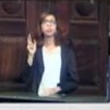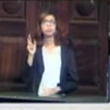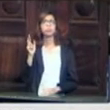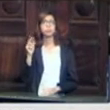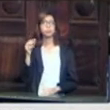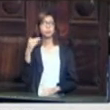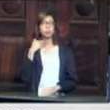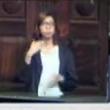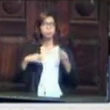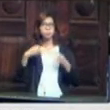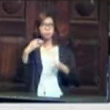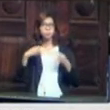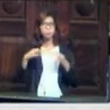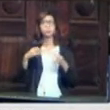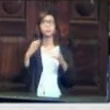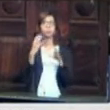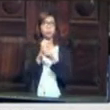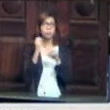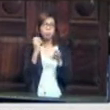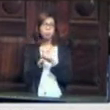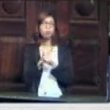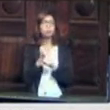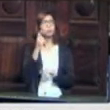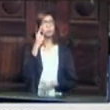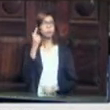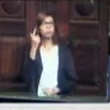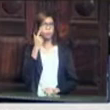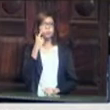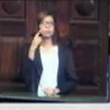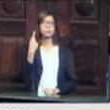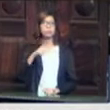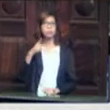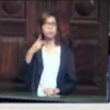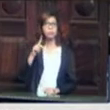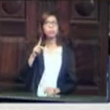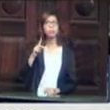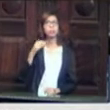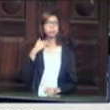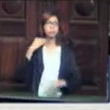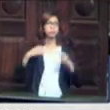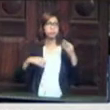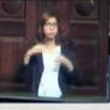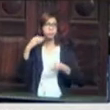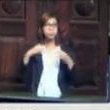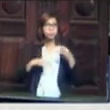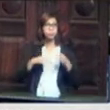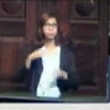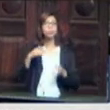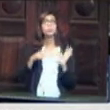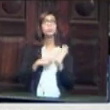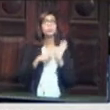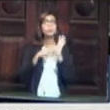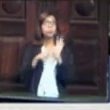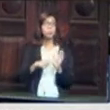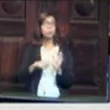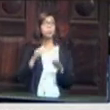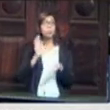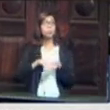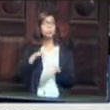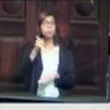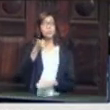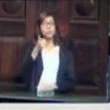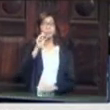Contas que nos lembra que a auditoria realizada por aquele tribunal aponta mais de